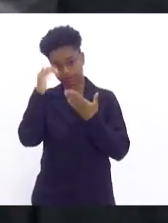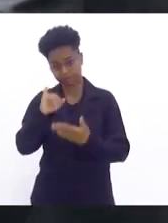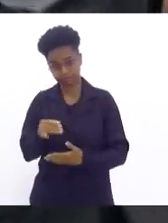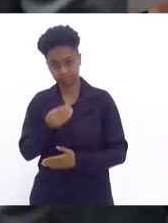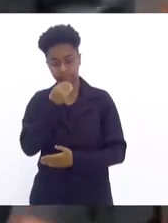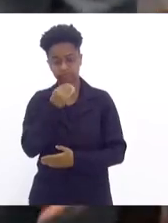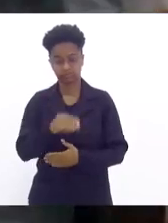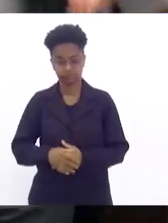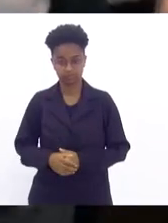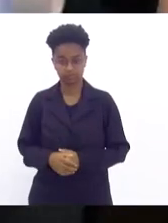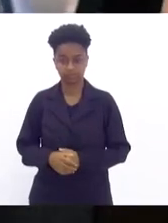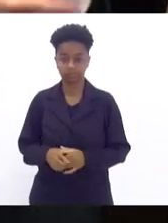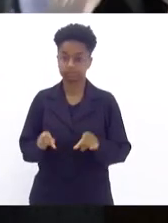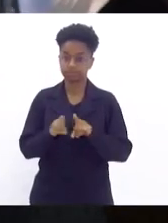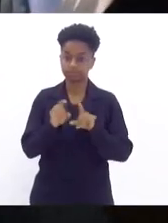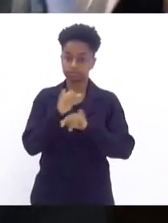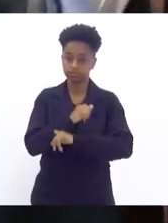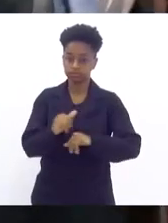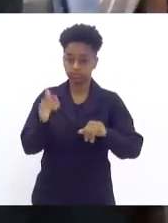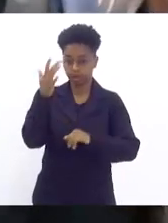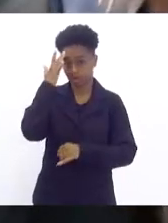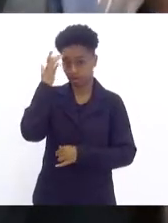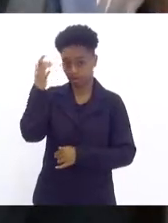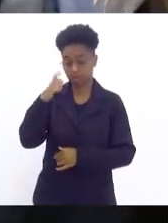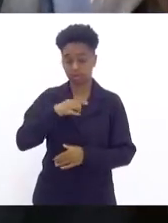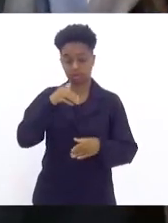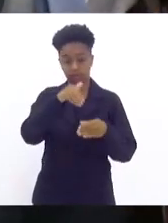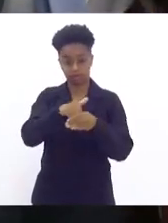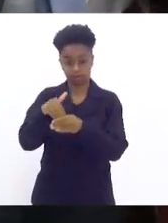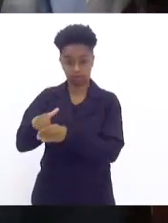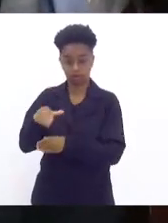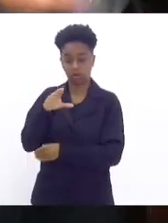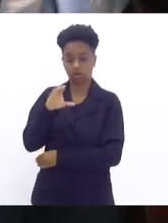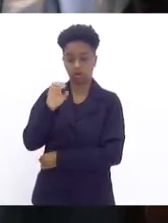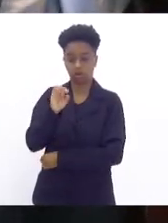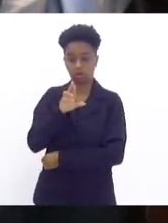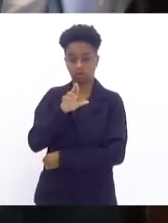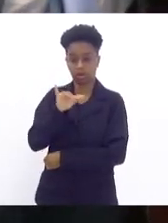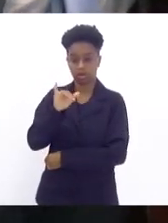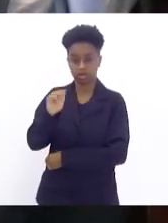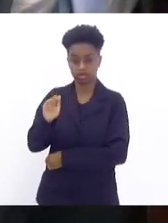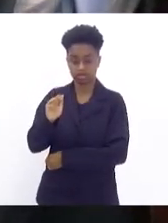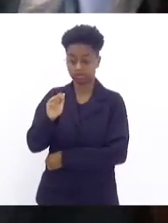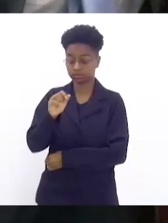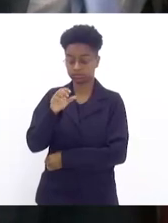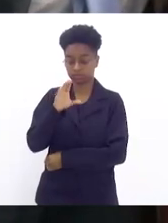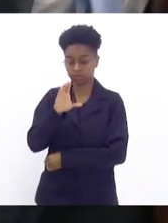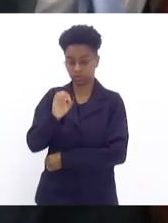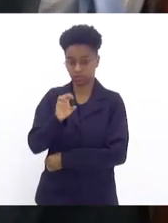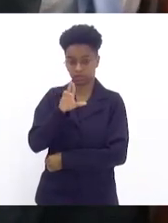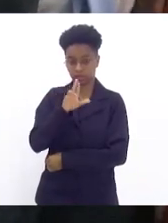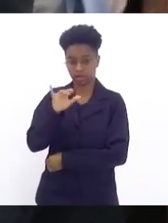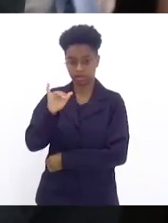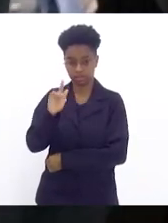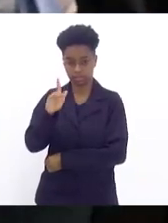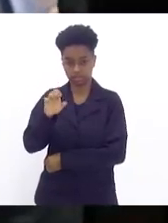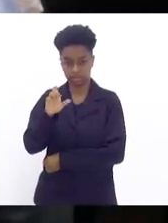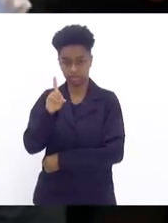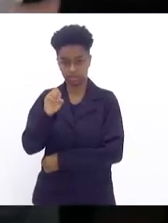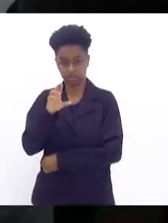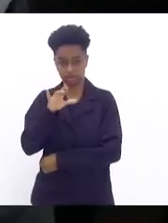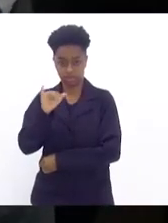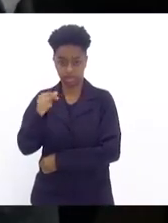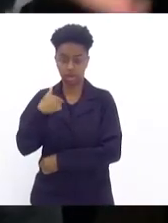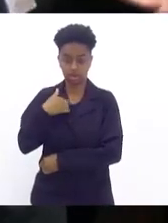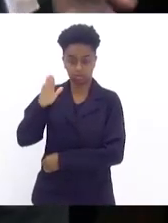oportunidade e dizer que amanhã nós teremos a eleição para corregedoria e eu coloquei meu nome como candidato a